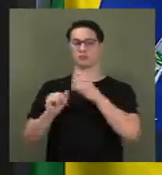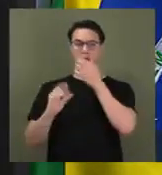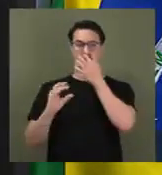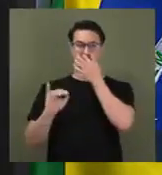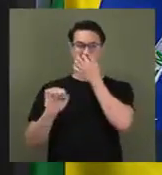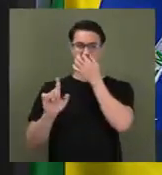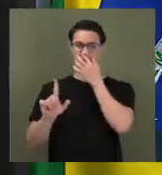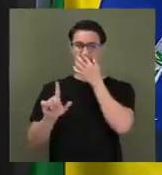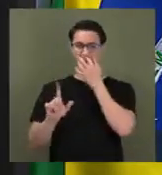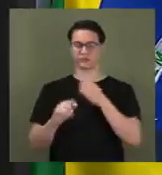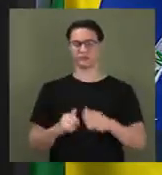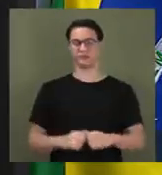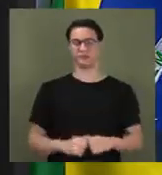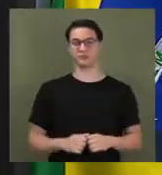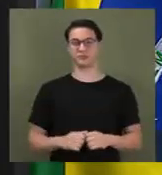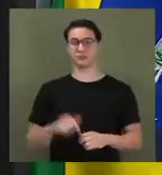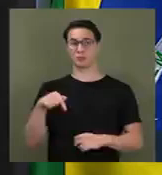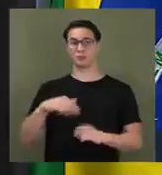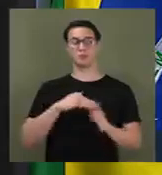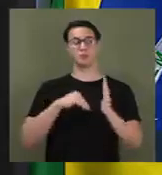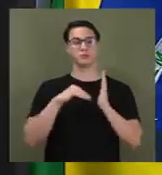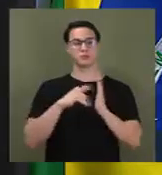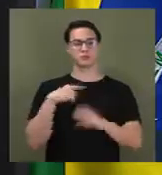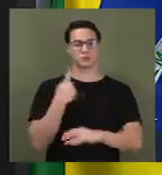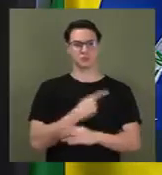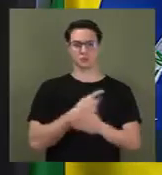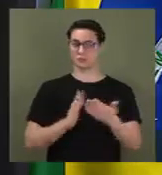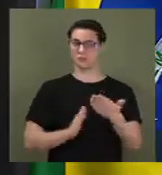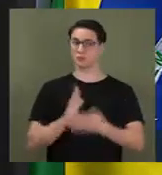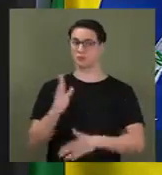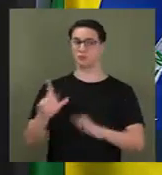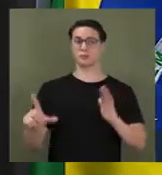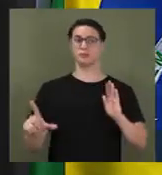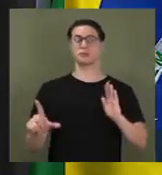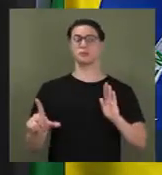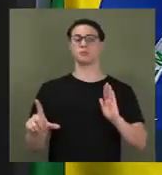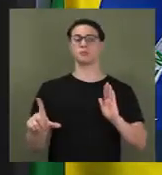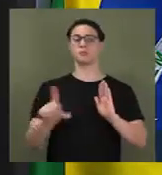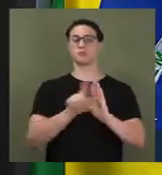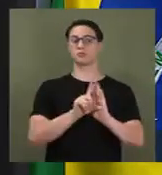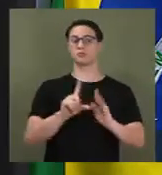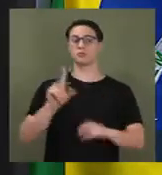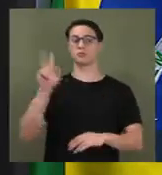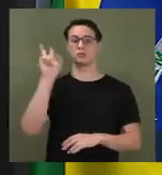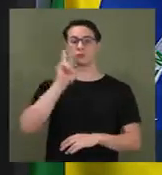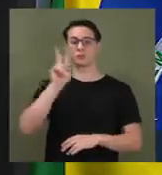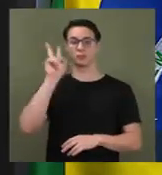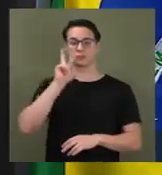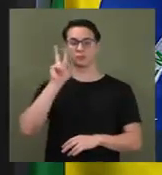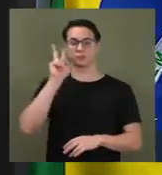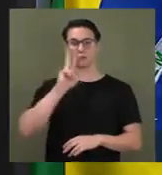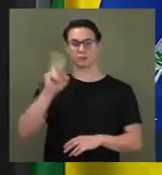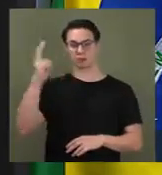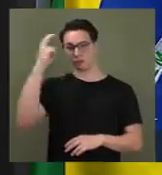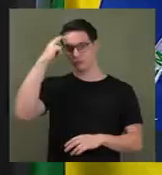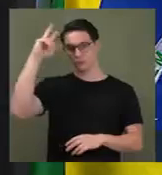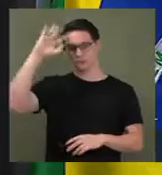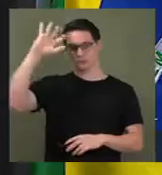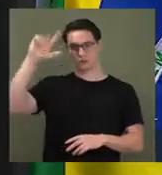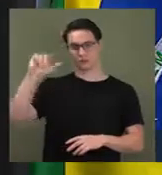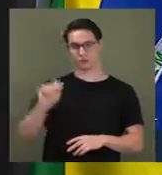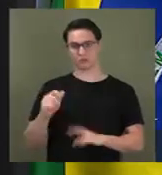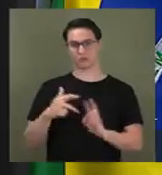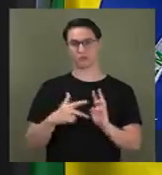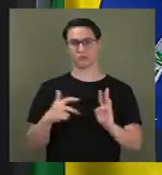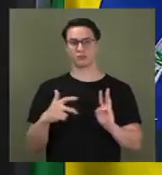autoria. Foi aqui no Senado que aprovamos a Lei da História, Cultura Afro-Brasileira e Indígena.